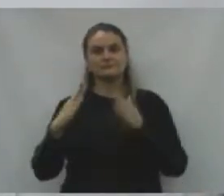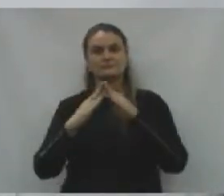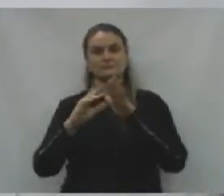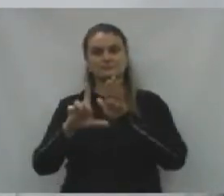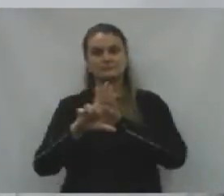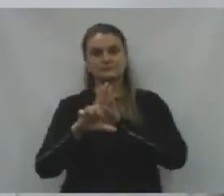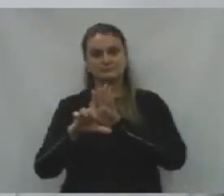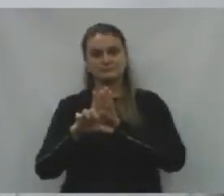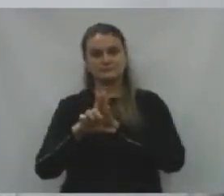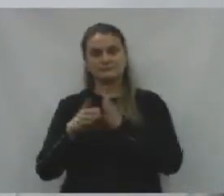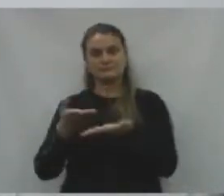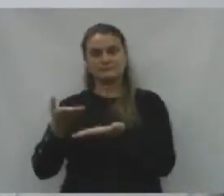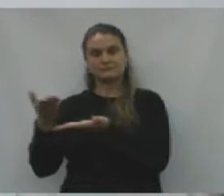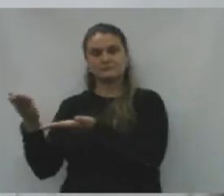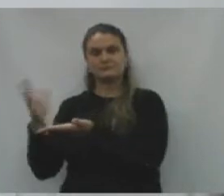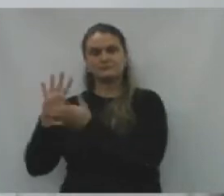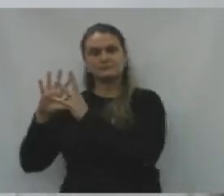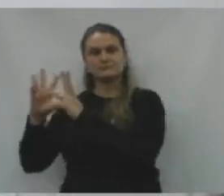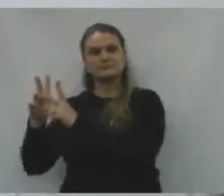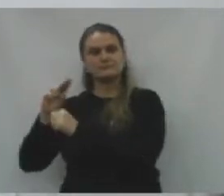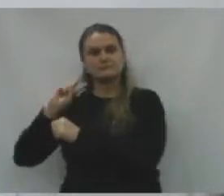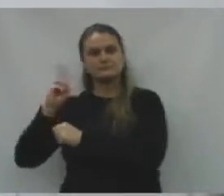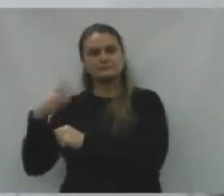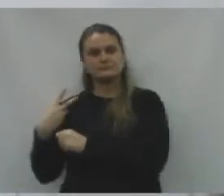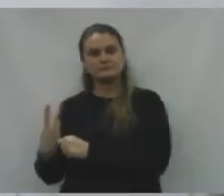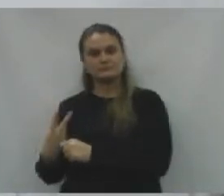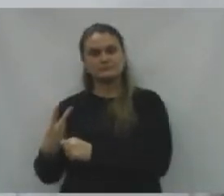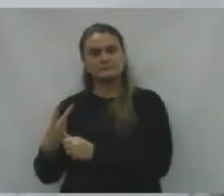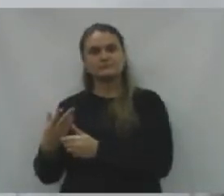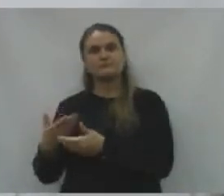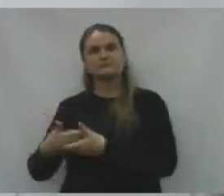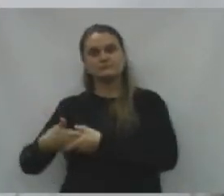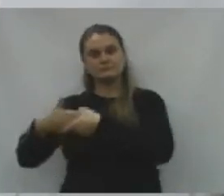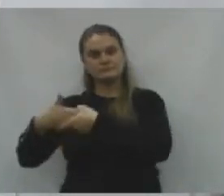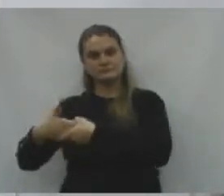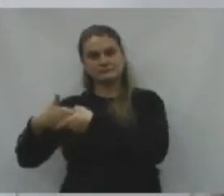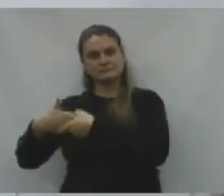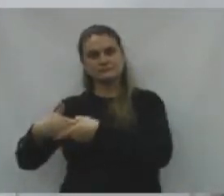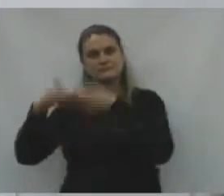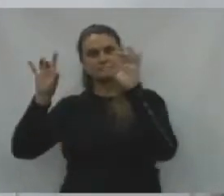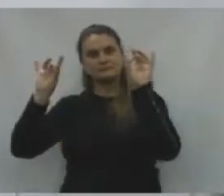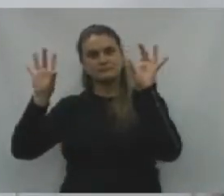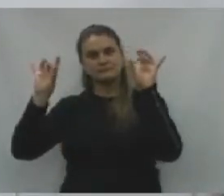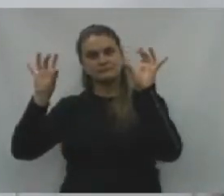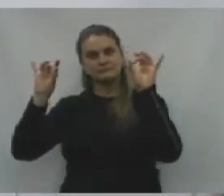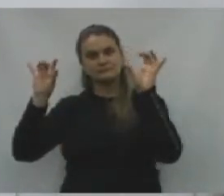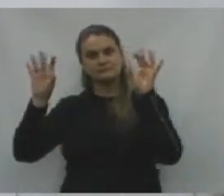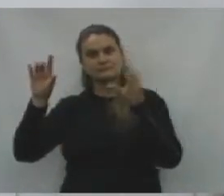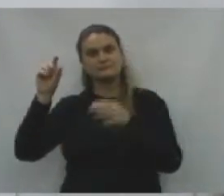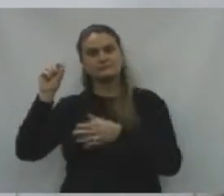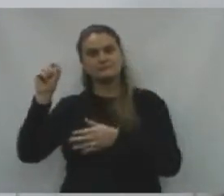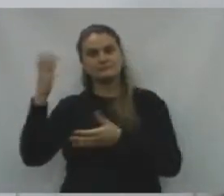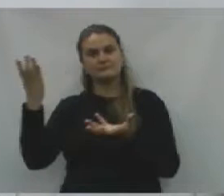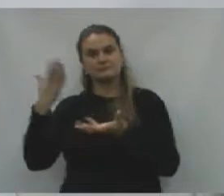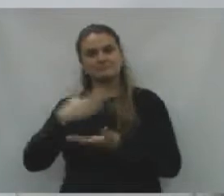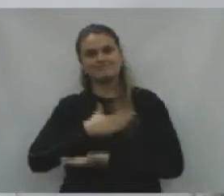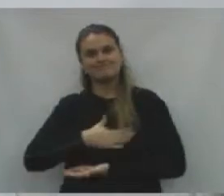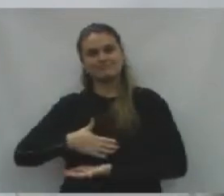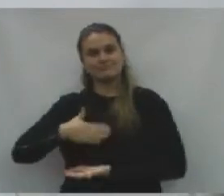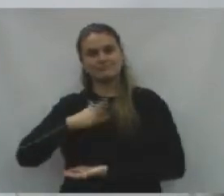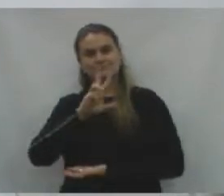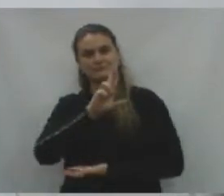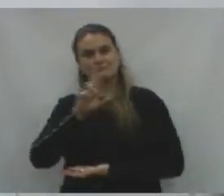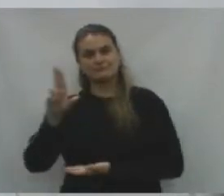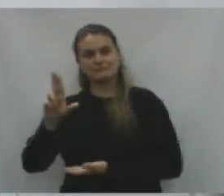Leis, ilustríssimos senhores vereadores, me permitam cumprimentar, em especial, a quem quero saudar em nome de